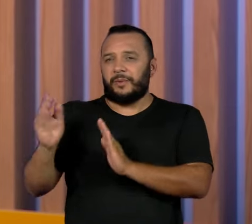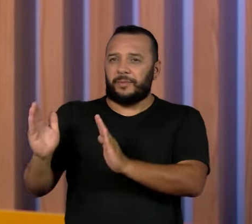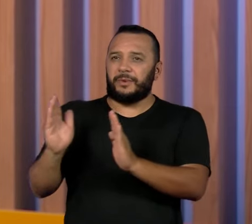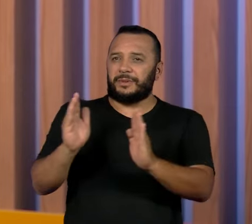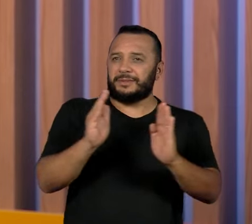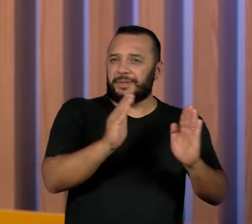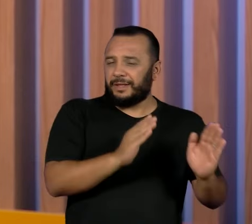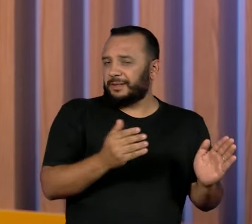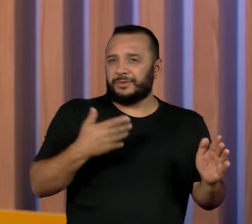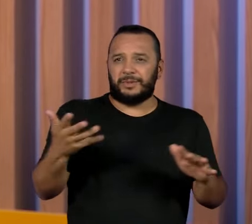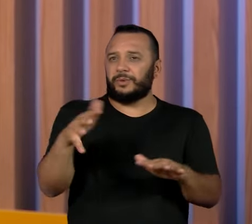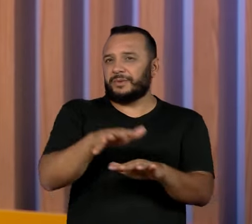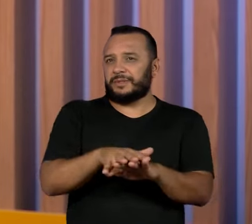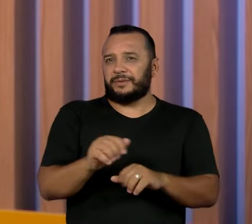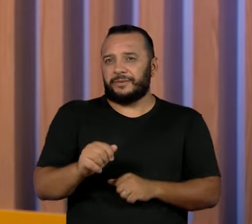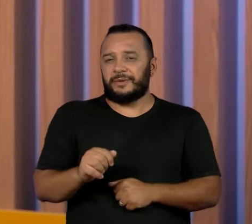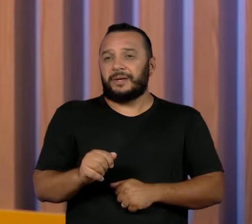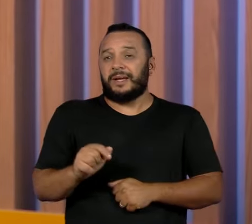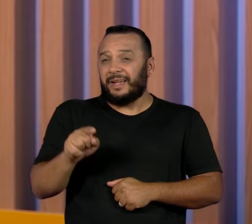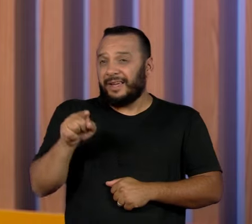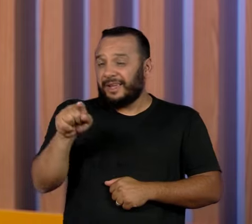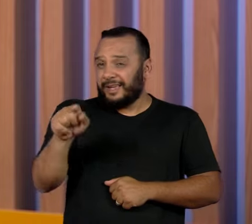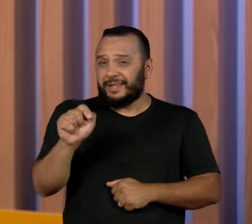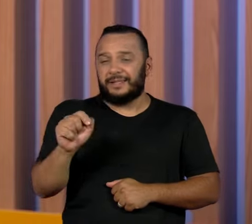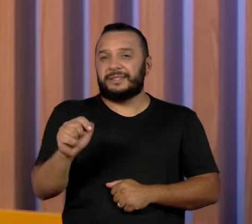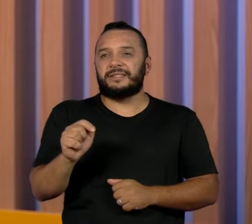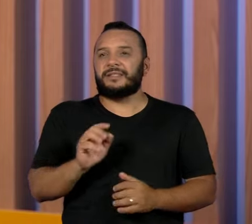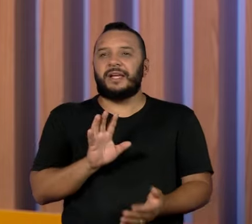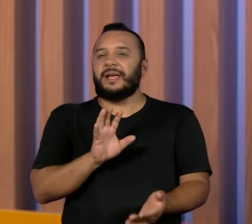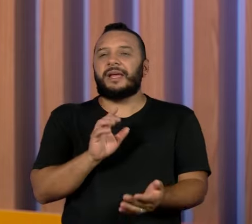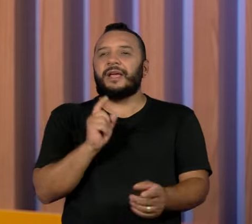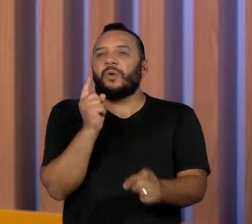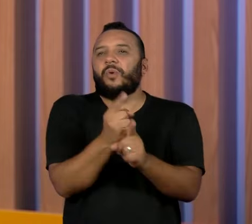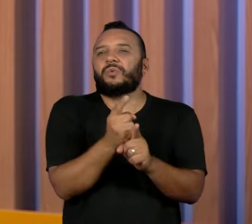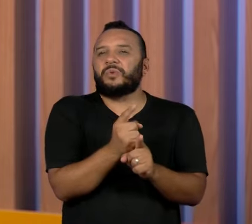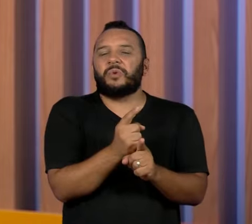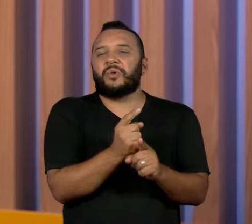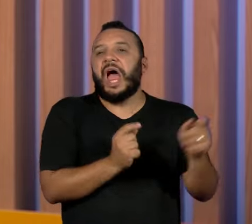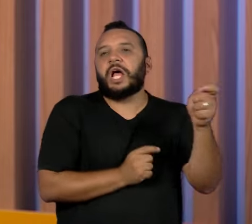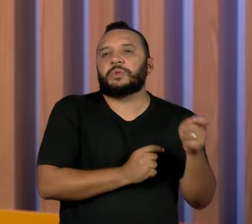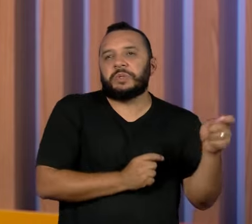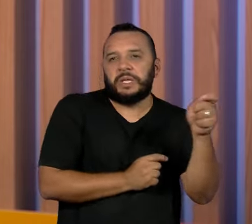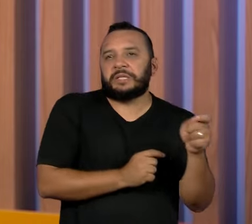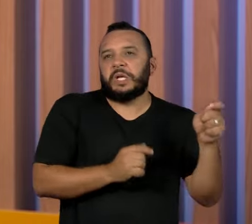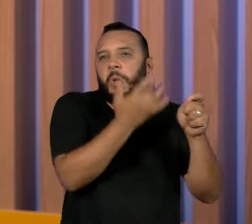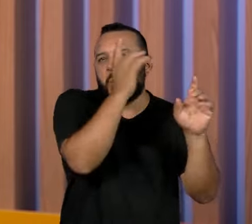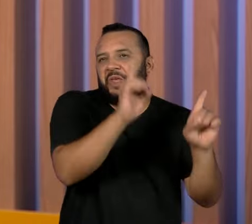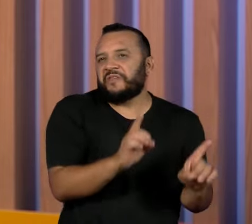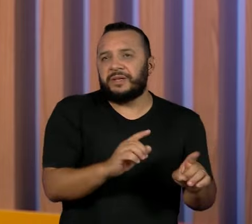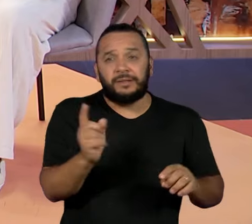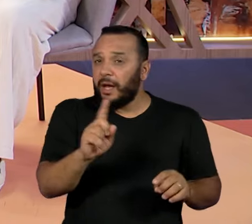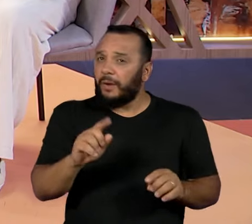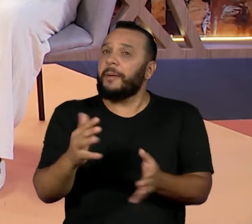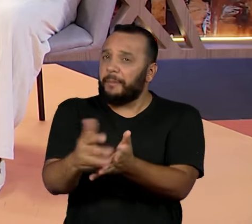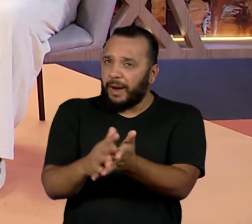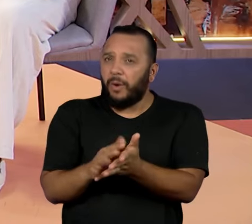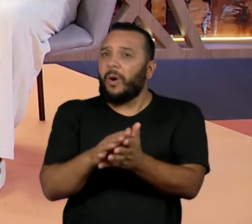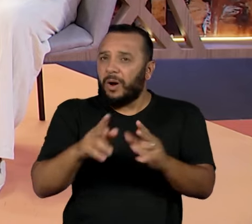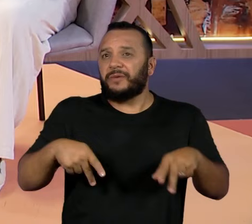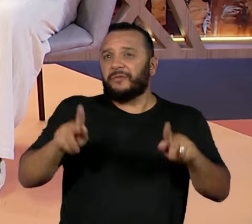Quer dizer, eles não se encontraram numa instituição. Estavam lá no pagode, estavam lá no pancadão, né, que ele falou. Uhum. Quer